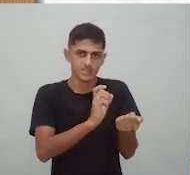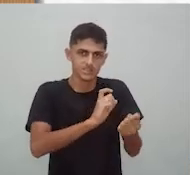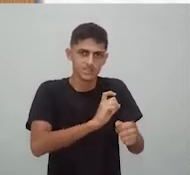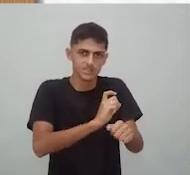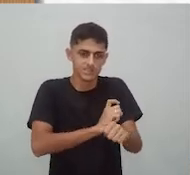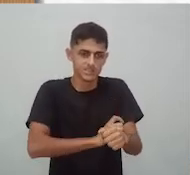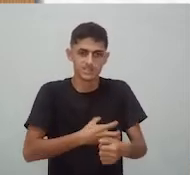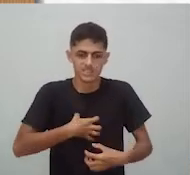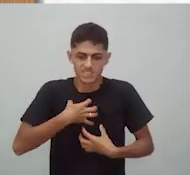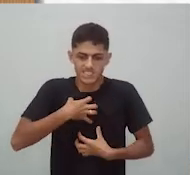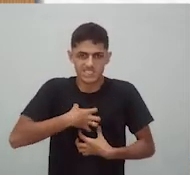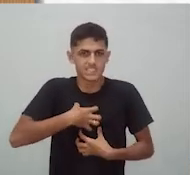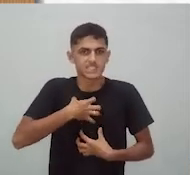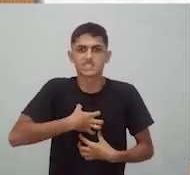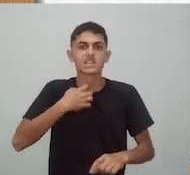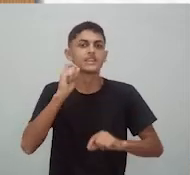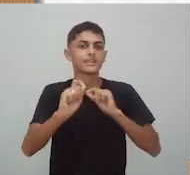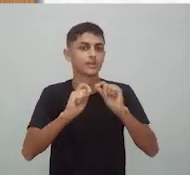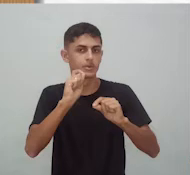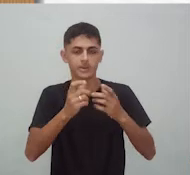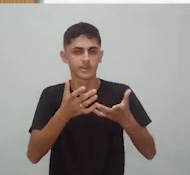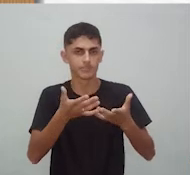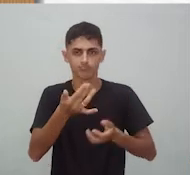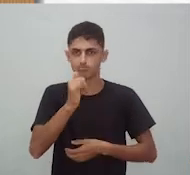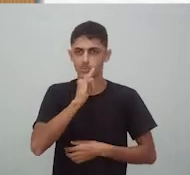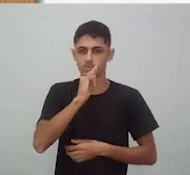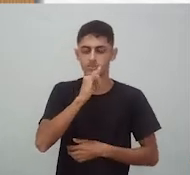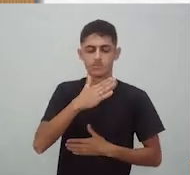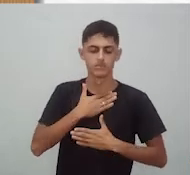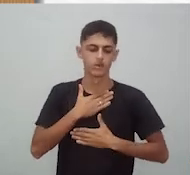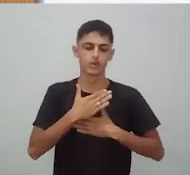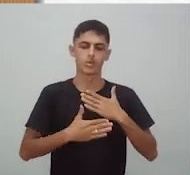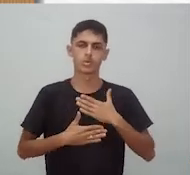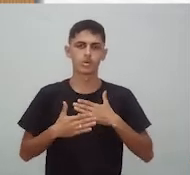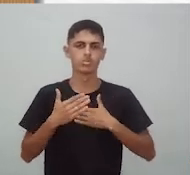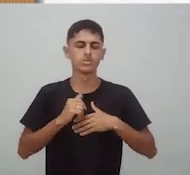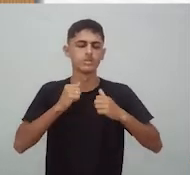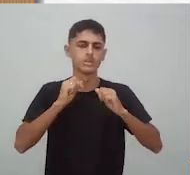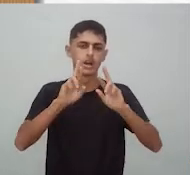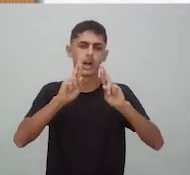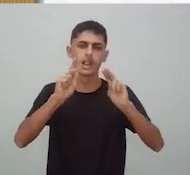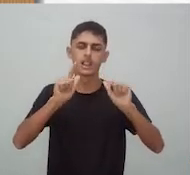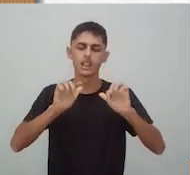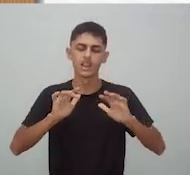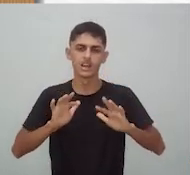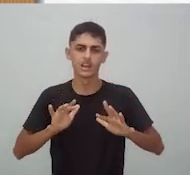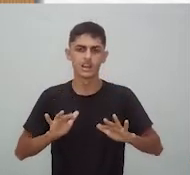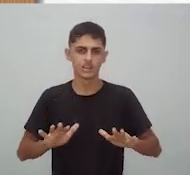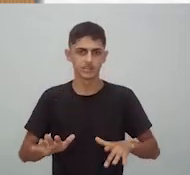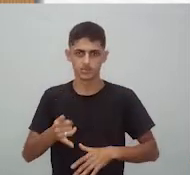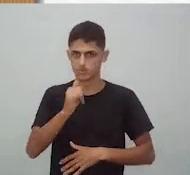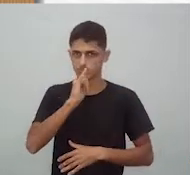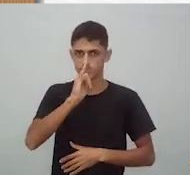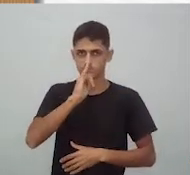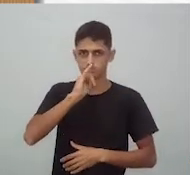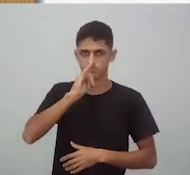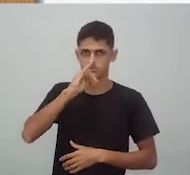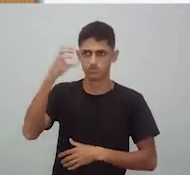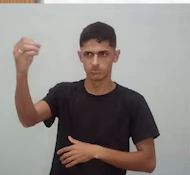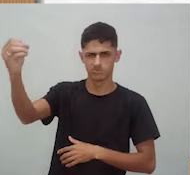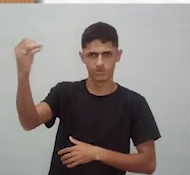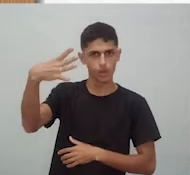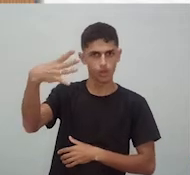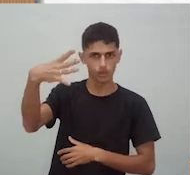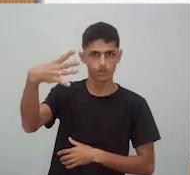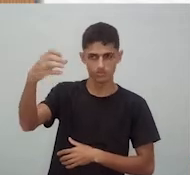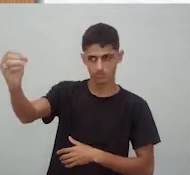ele sair do estado de relaxamento. Então, digamos que meu corpo está relaxado. Se eu pegar, por exemplo, uma luz e colocar no meu